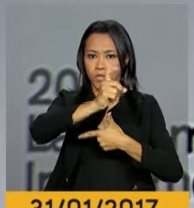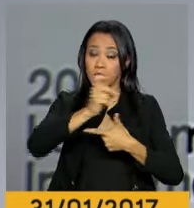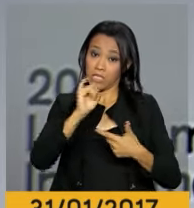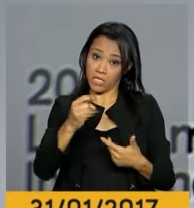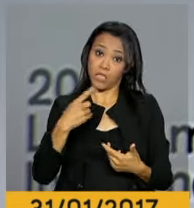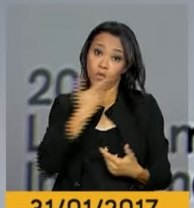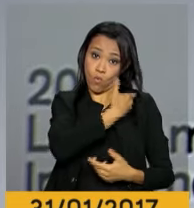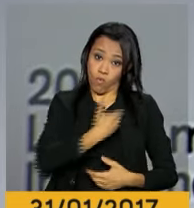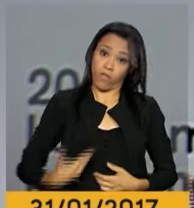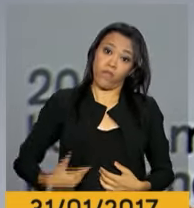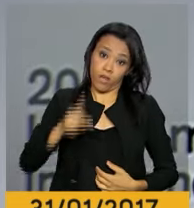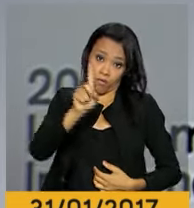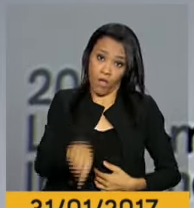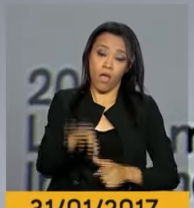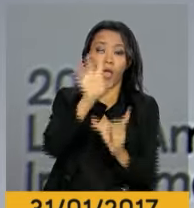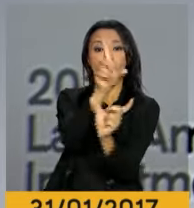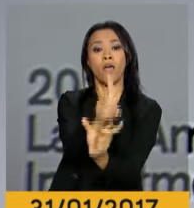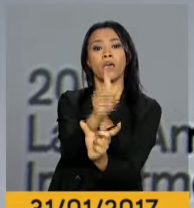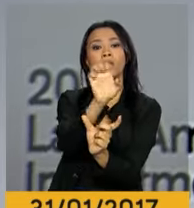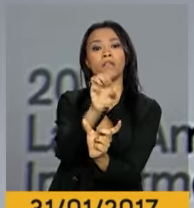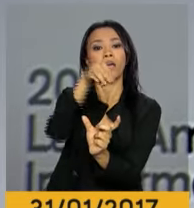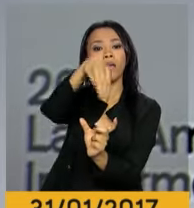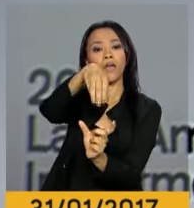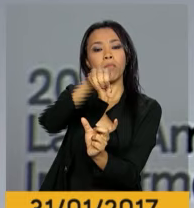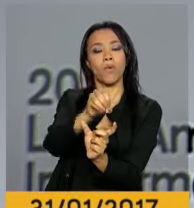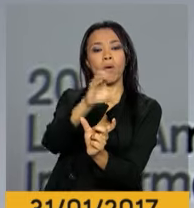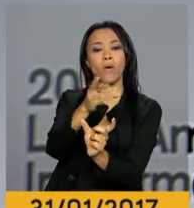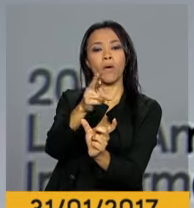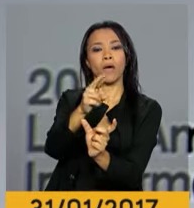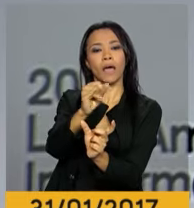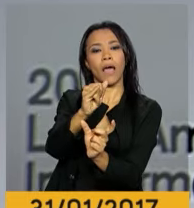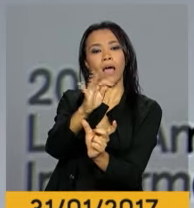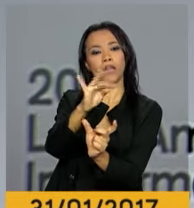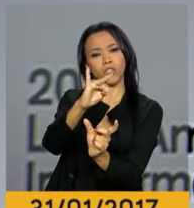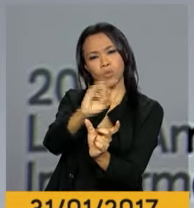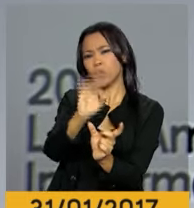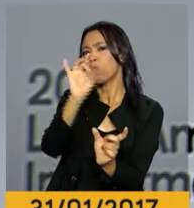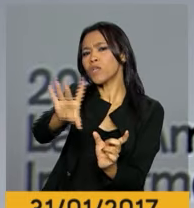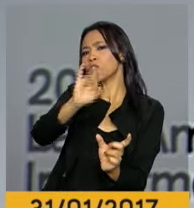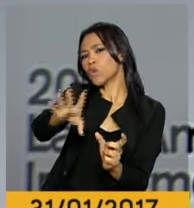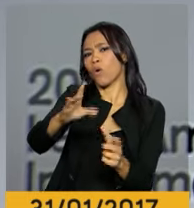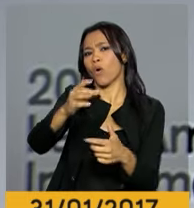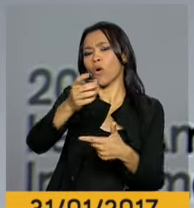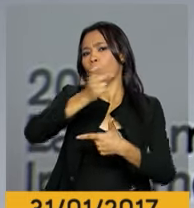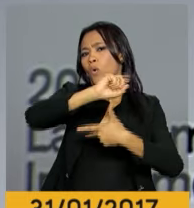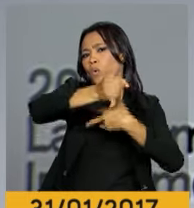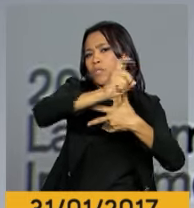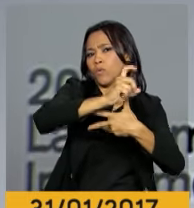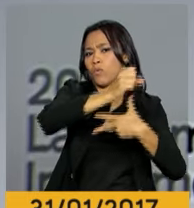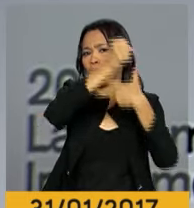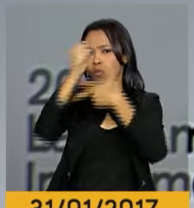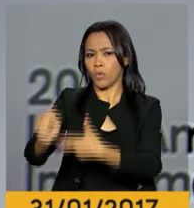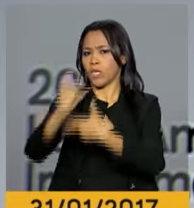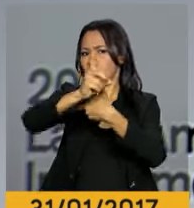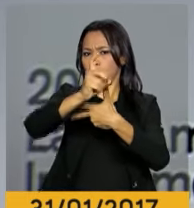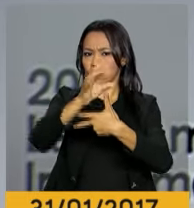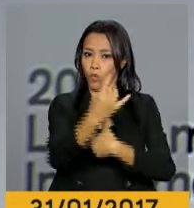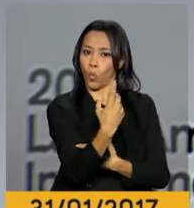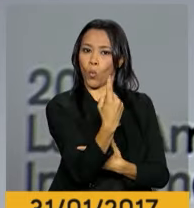democracia não podemos ignorar que não é apenas o Executivo que governa eh sem embargo de sermos um